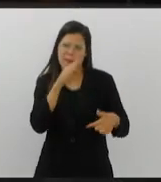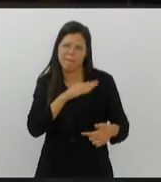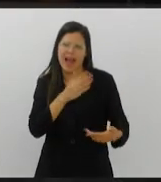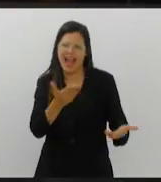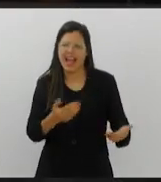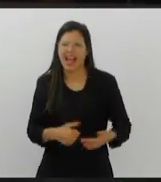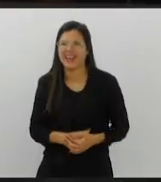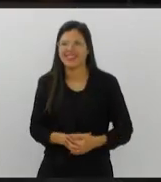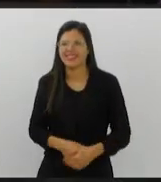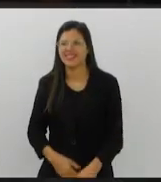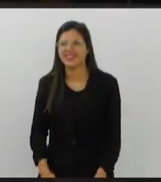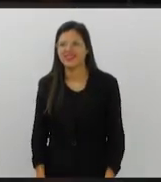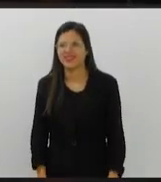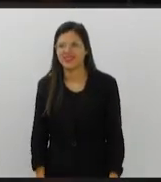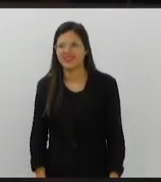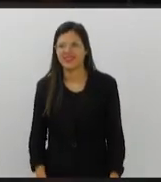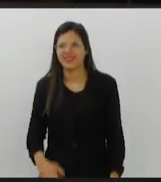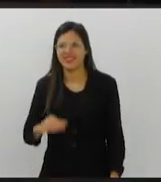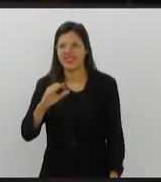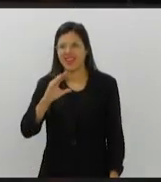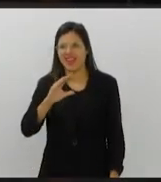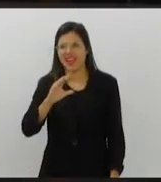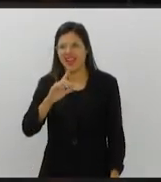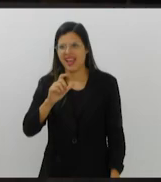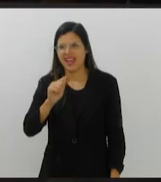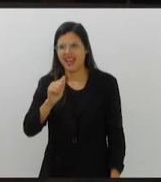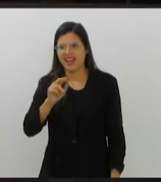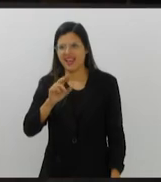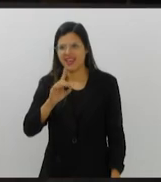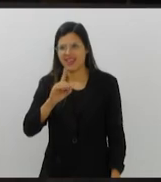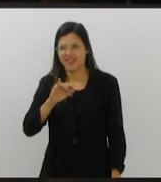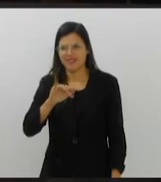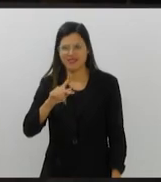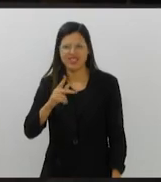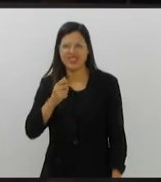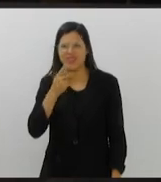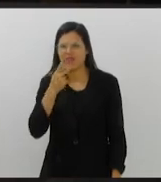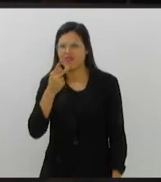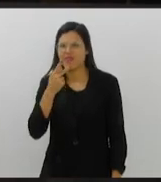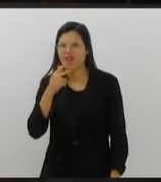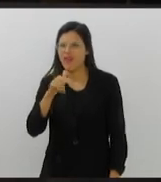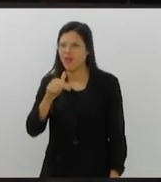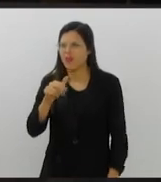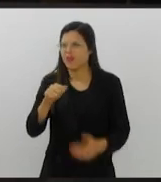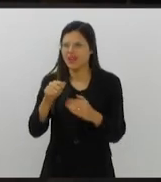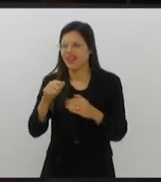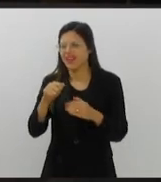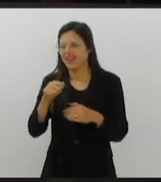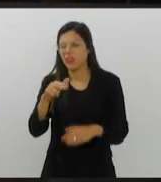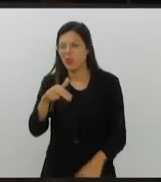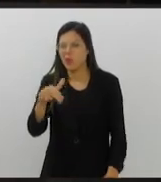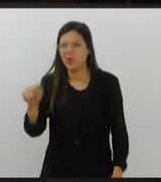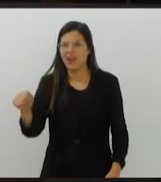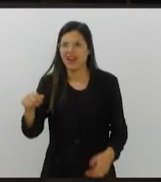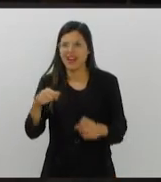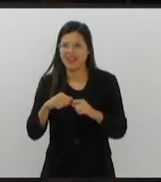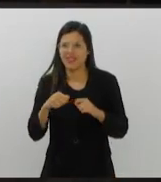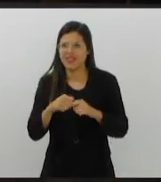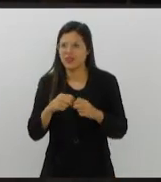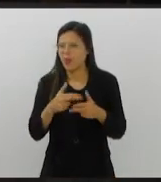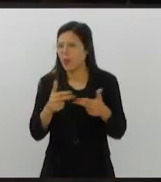Igual a Claudinha. A Claudinha que fica. Eu nunca faço nada de mal, gente. Eu sou a boazinha. Tudo a culpa é da